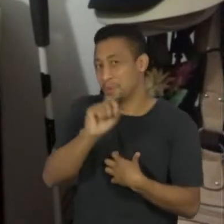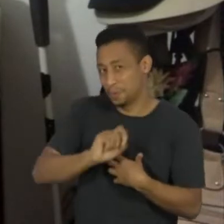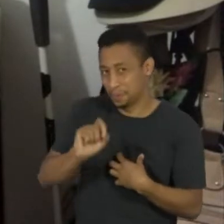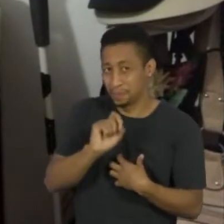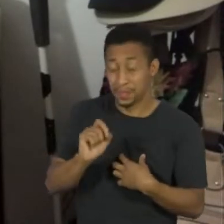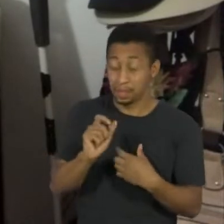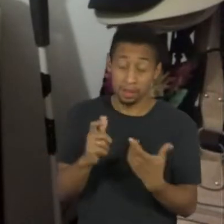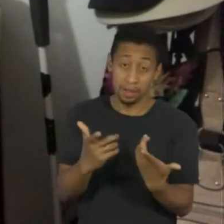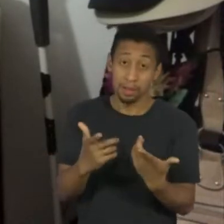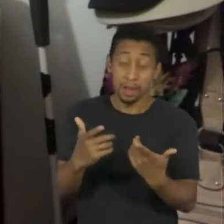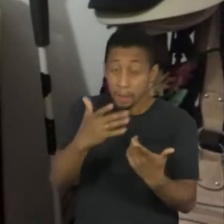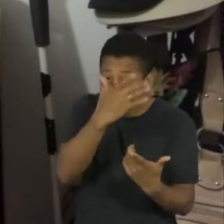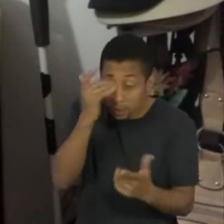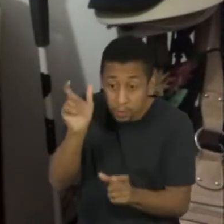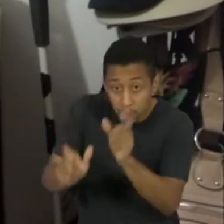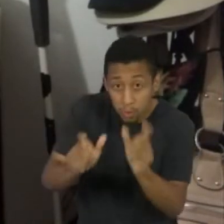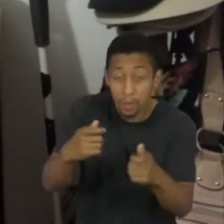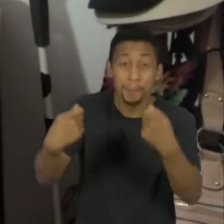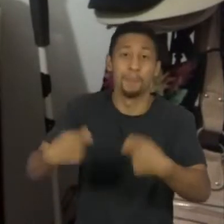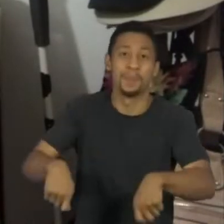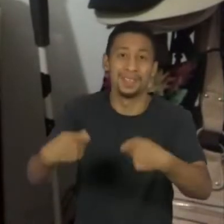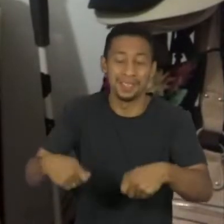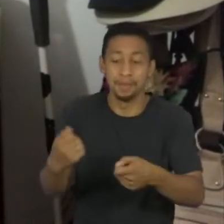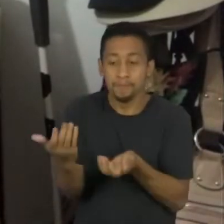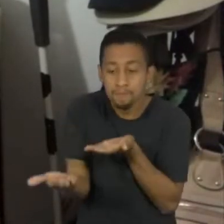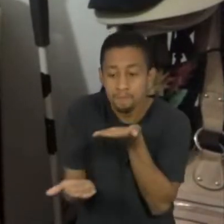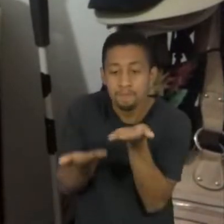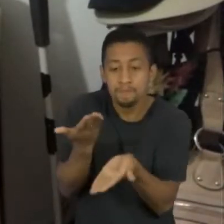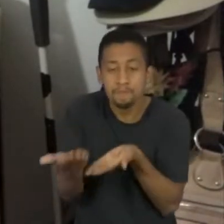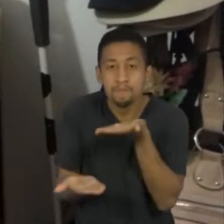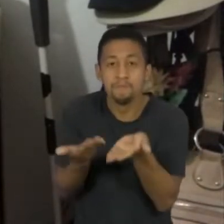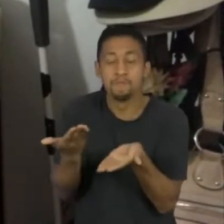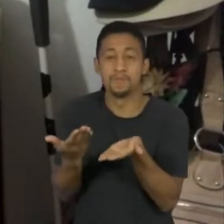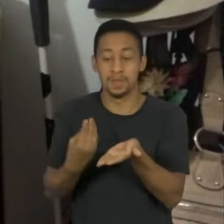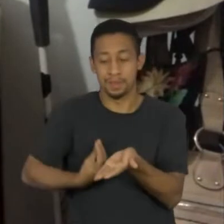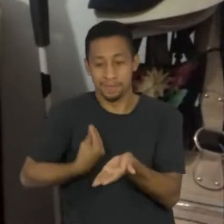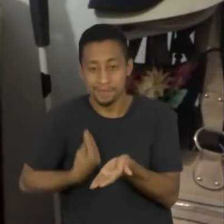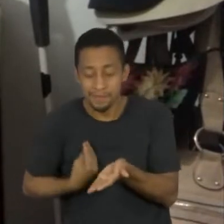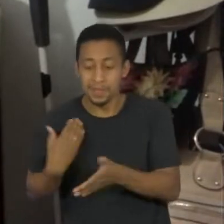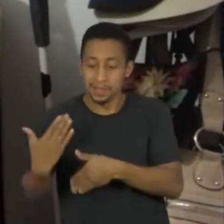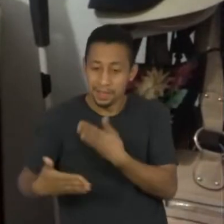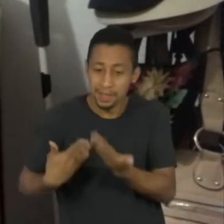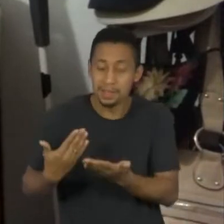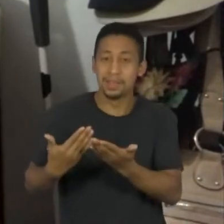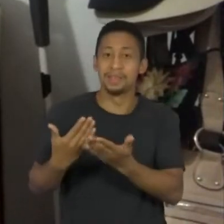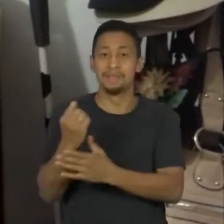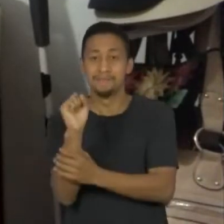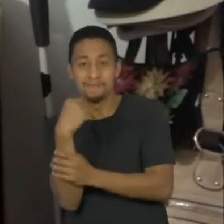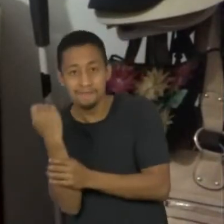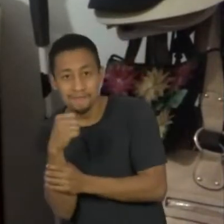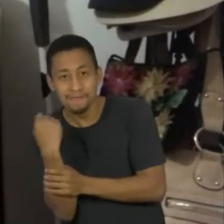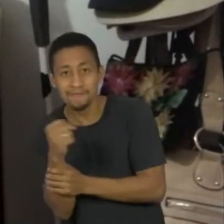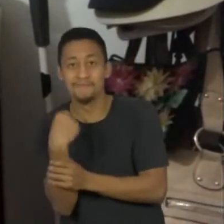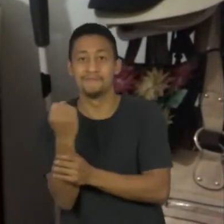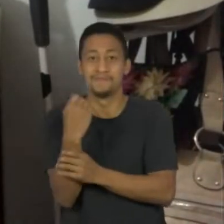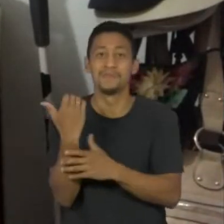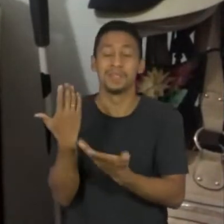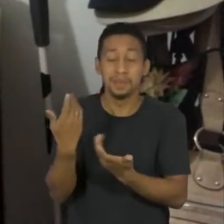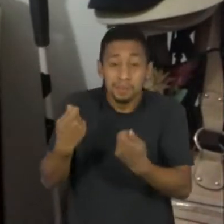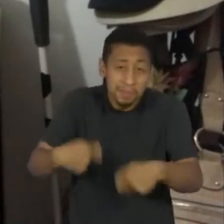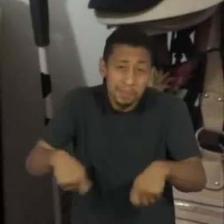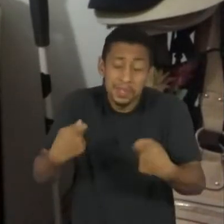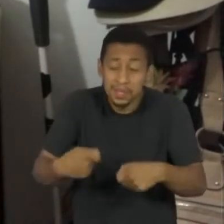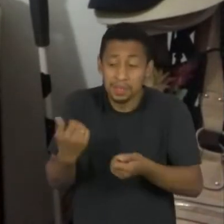pessoas precisam de terapias, né, para ter uma vida convencional, ou a terapia ocupacional, ou a fisioterapia.